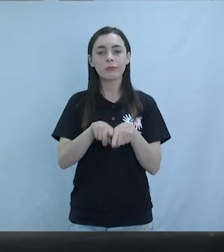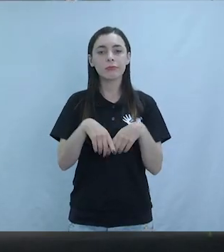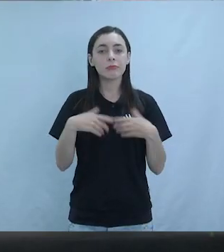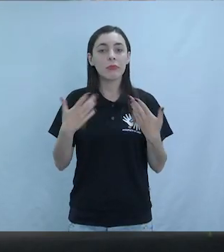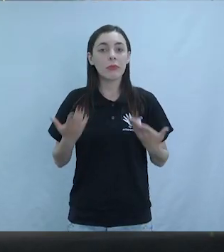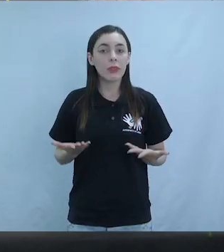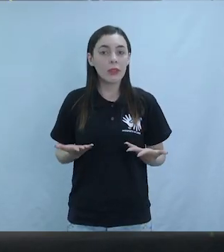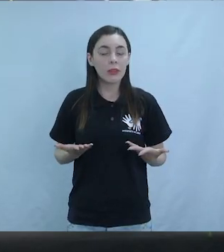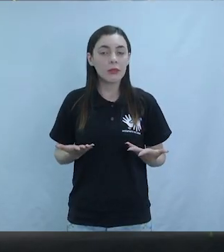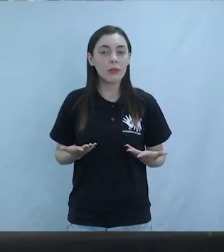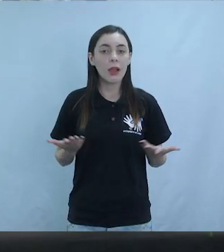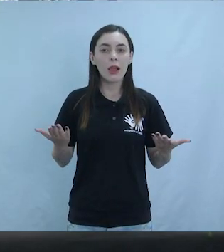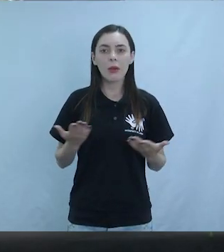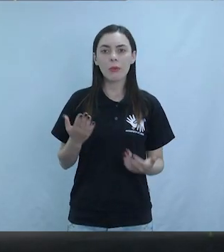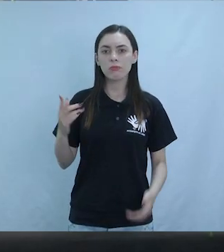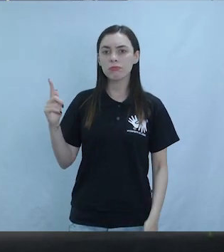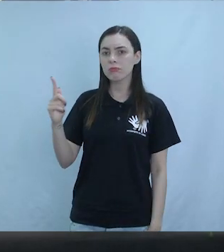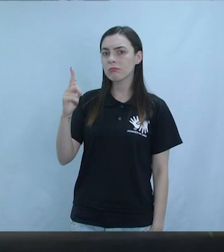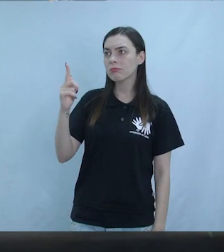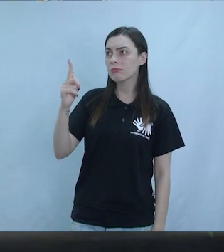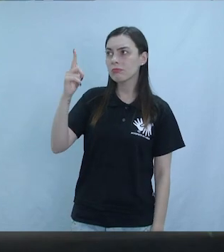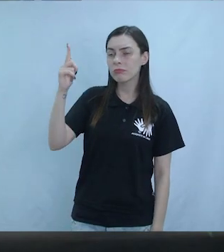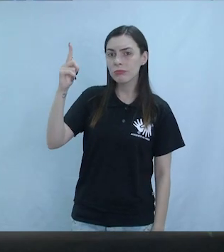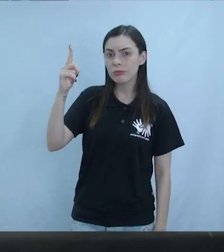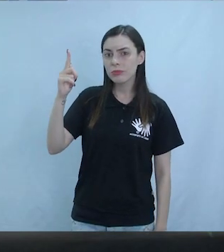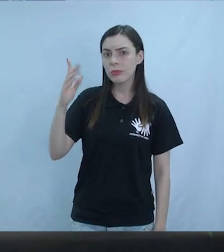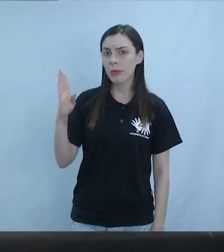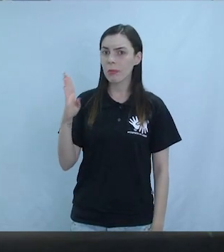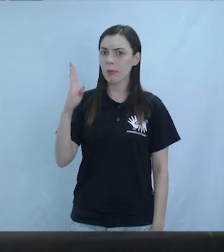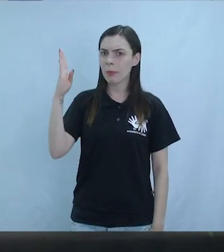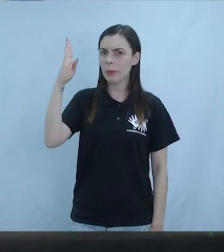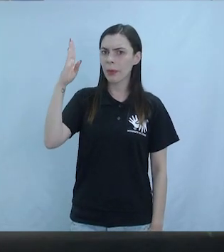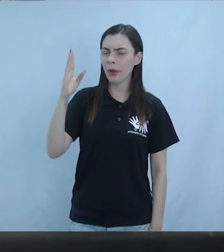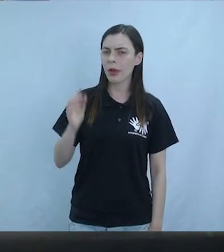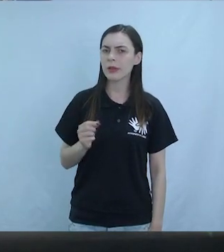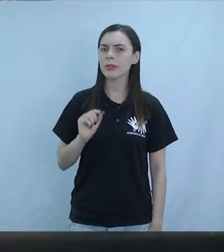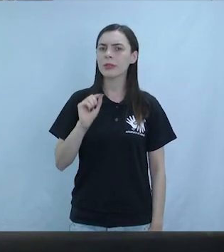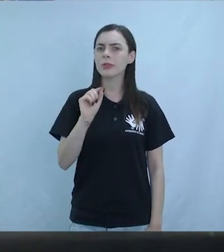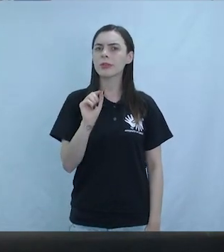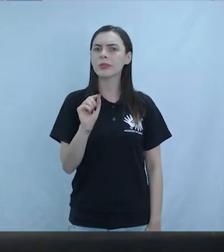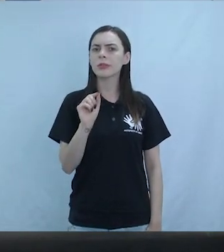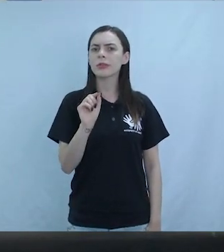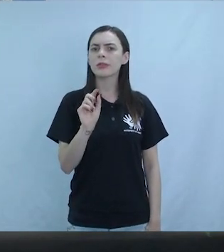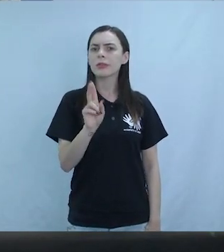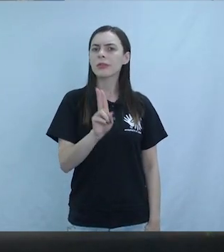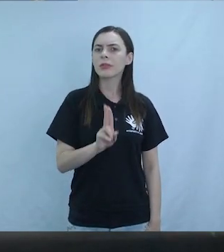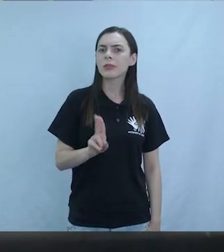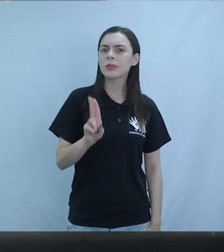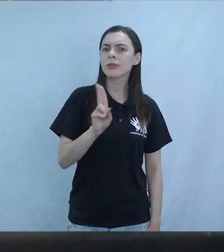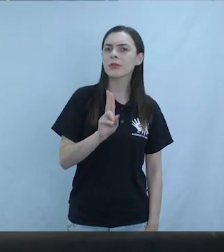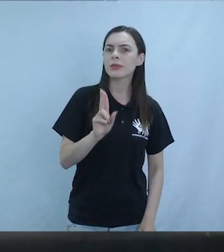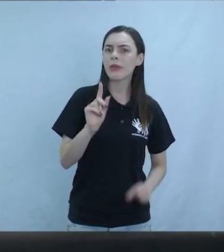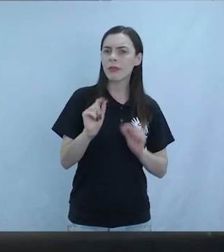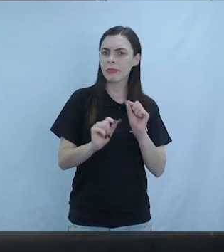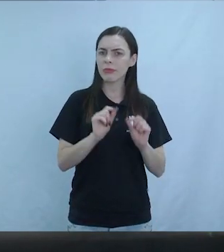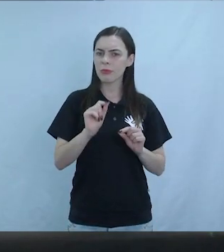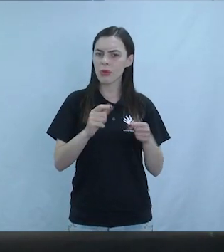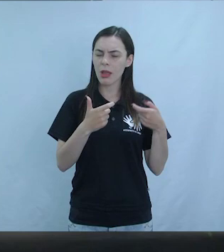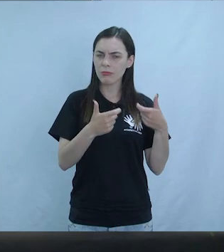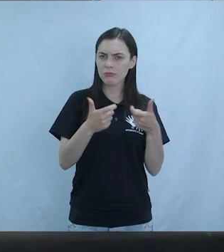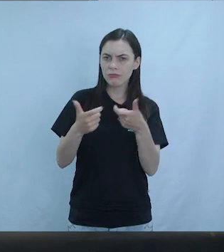mesmo. Então, lá os nossos gigantes, os bogatires, quando eles iam lá para